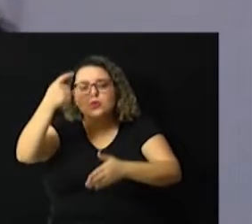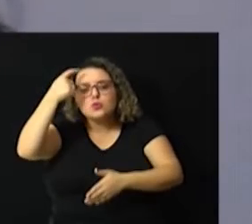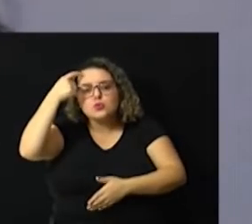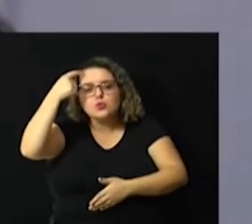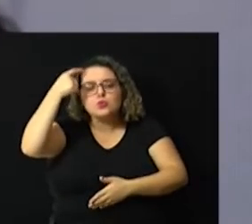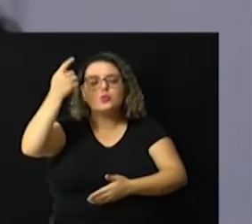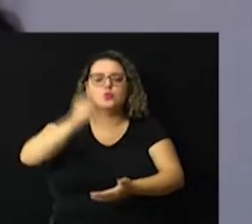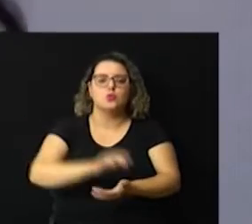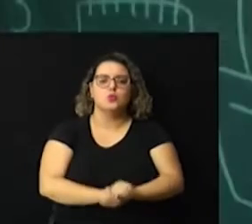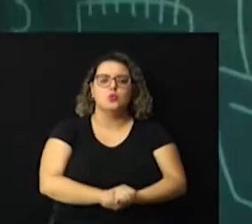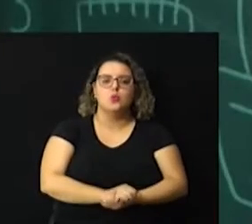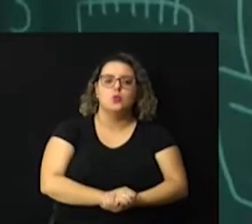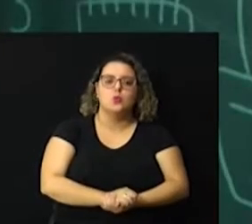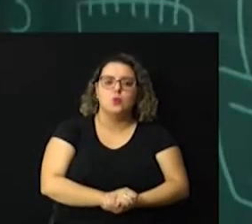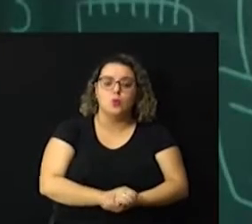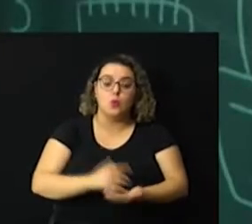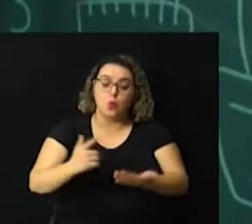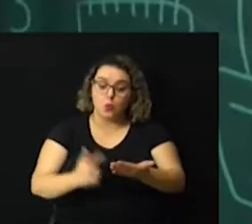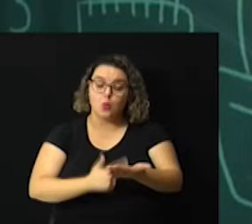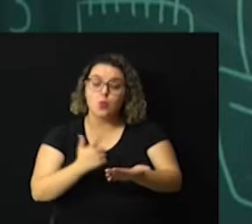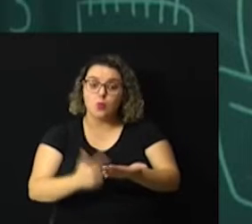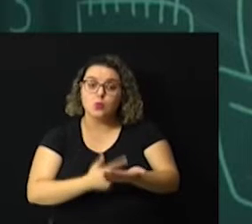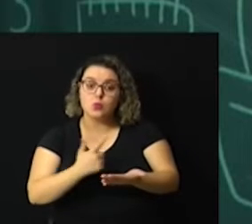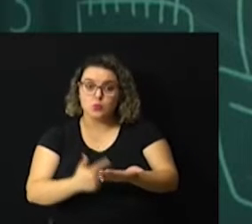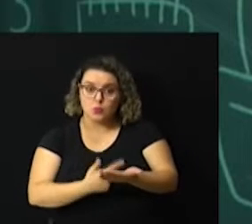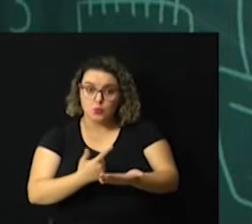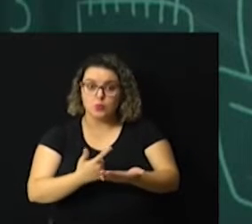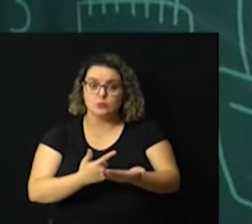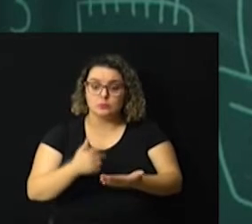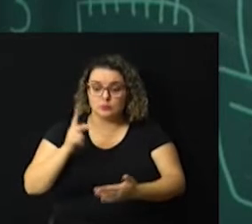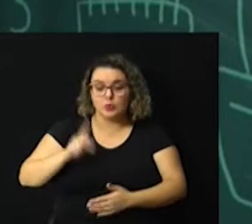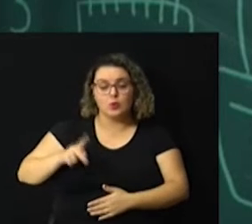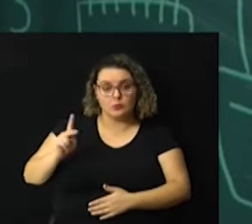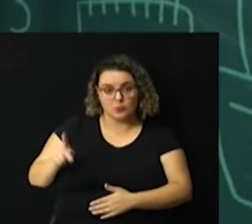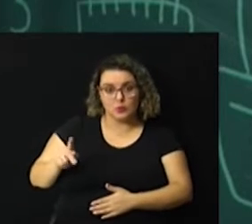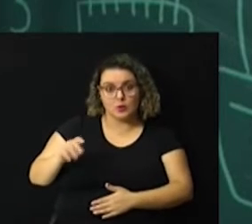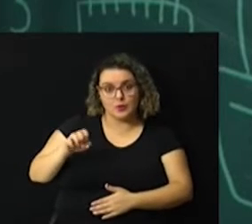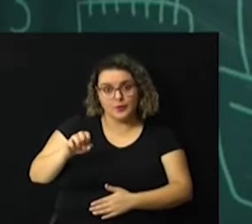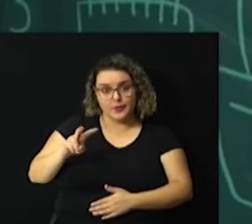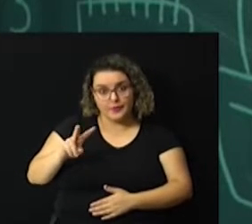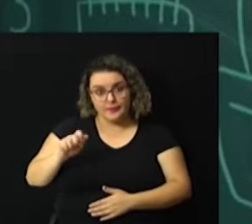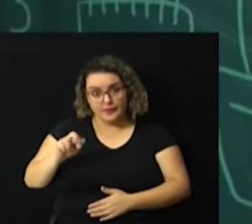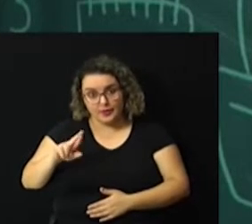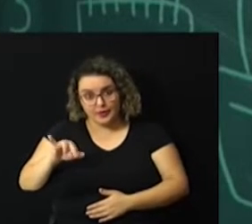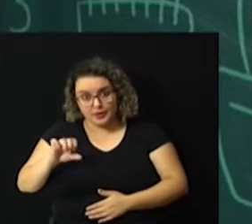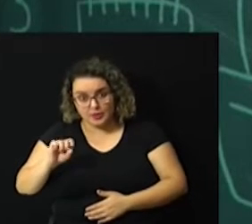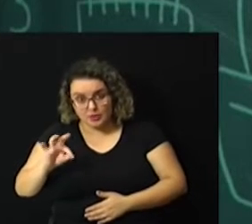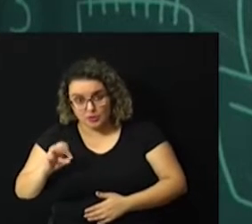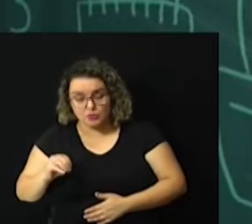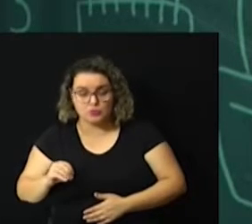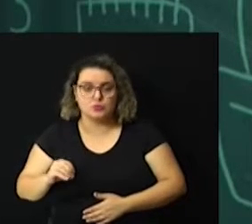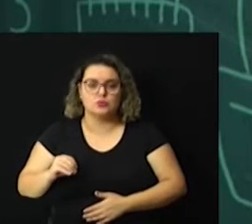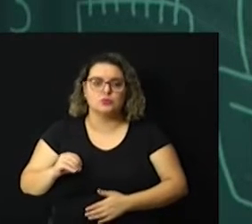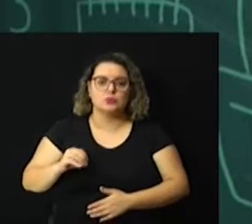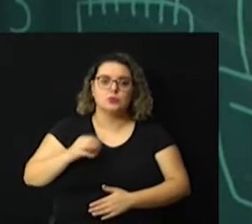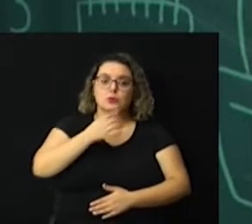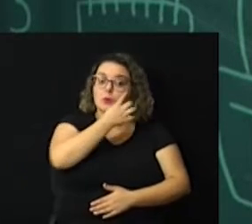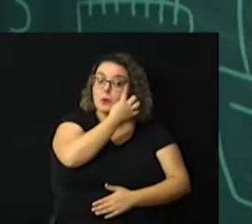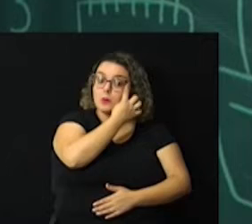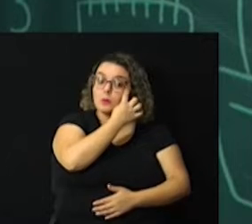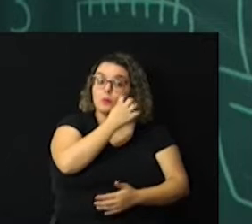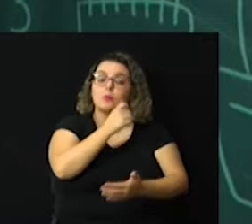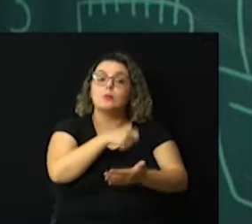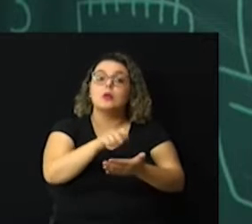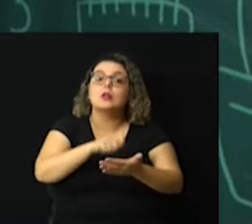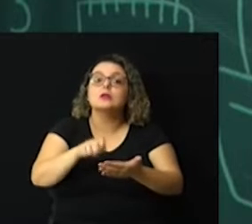aí, na leitura desse livro, uma das reivindicações da Conceição Evaristo é pela